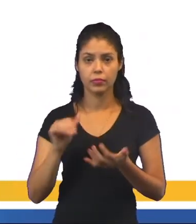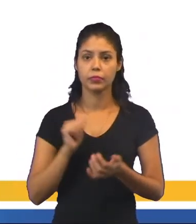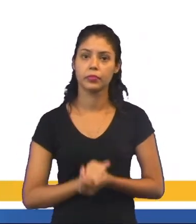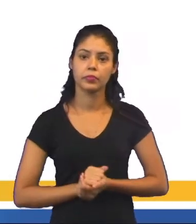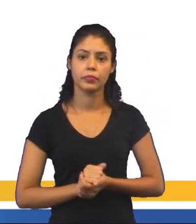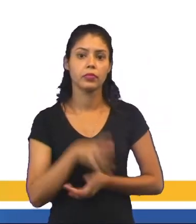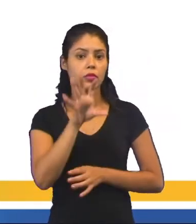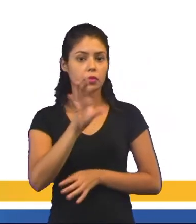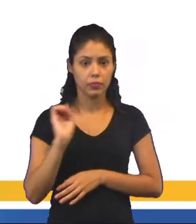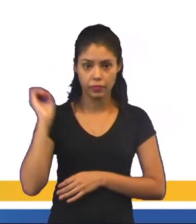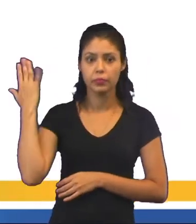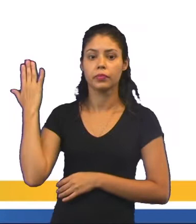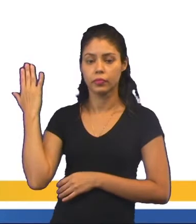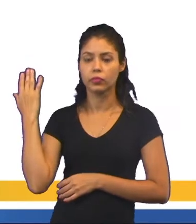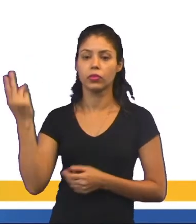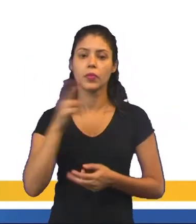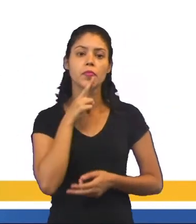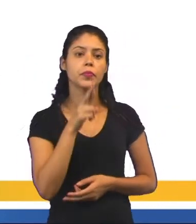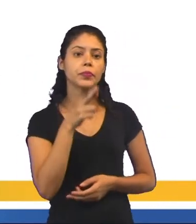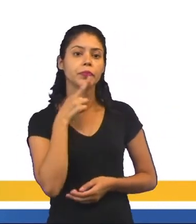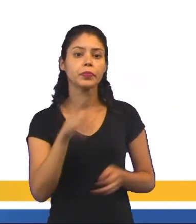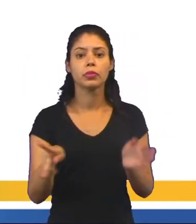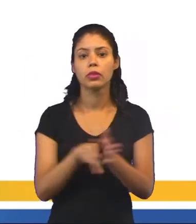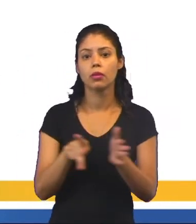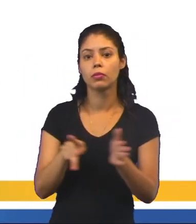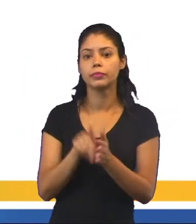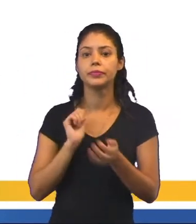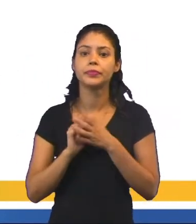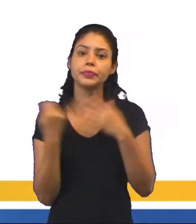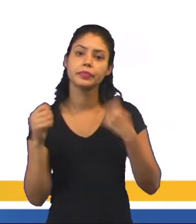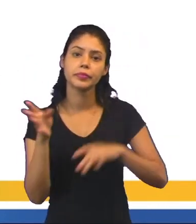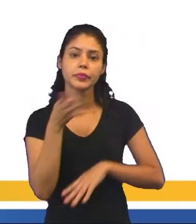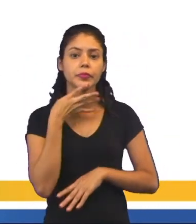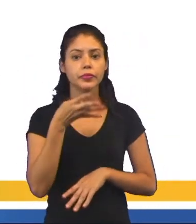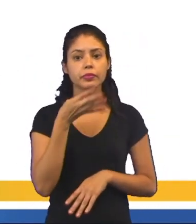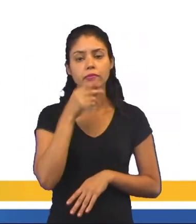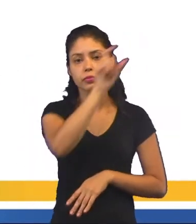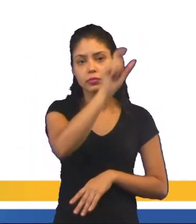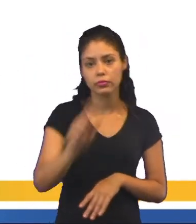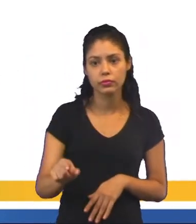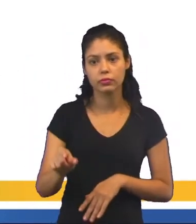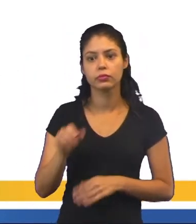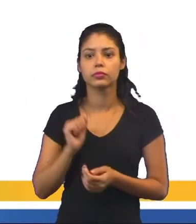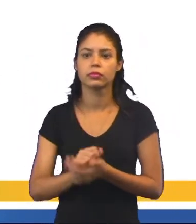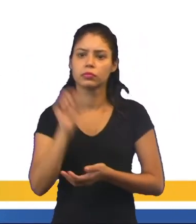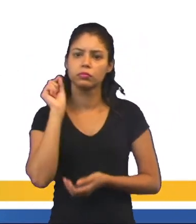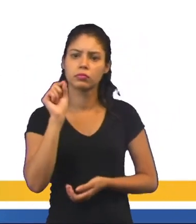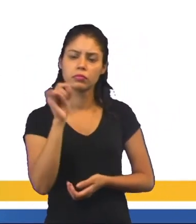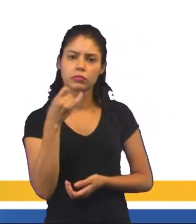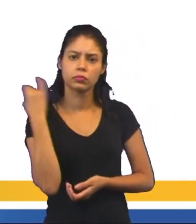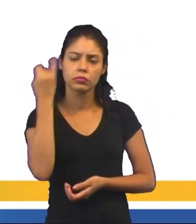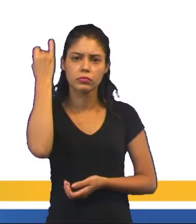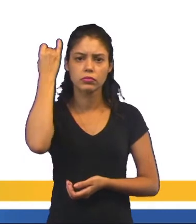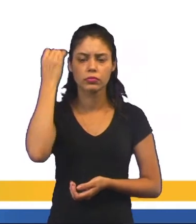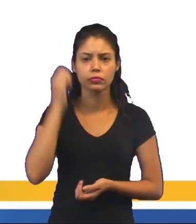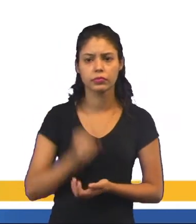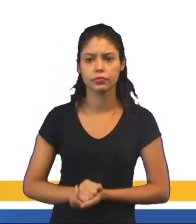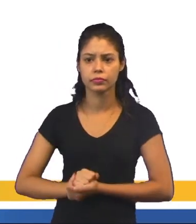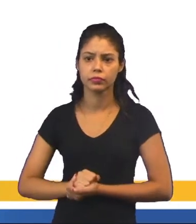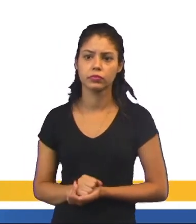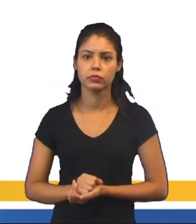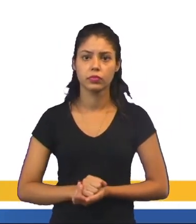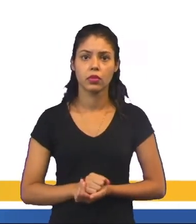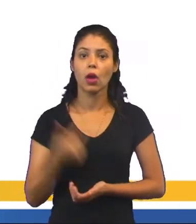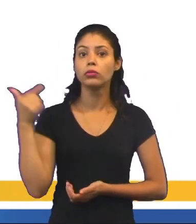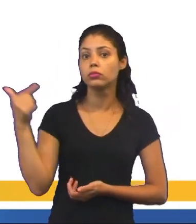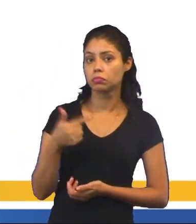elementos. Nesse caso, para calcular o determinante, é necessário conhecermos o que é a diagonal